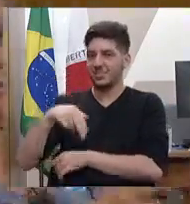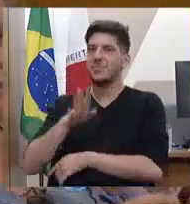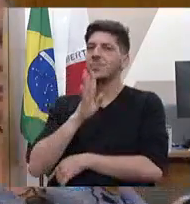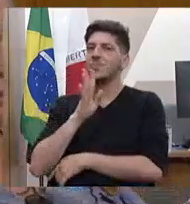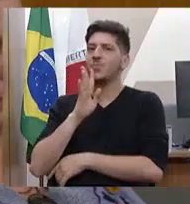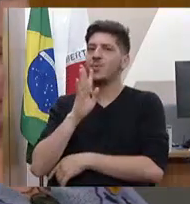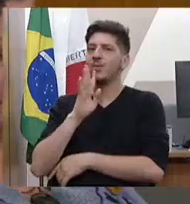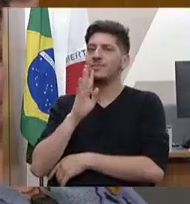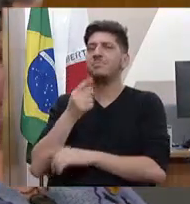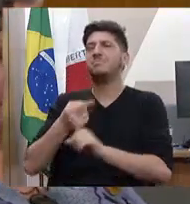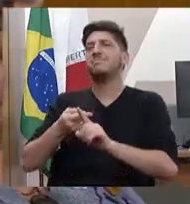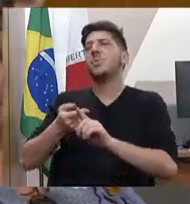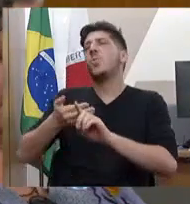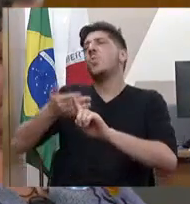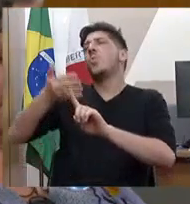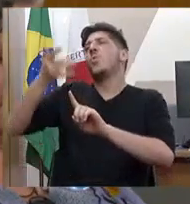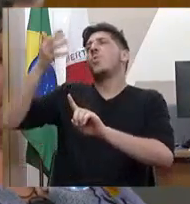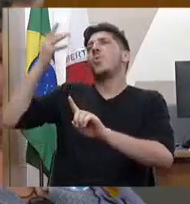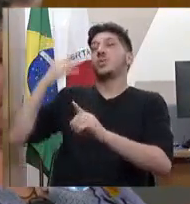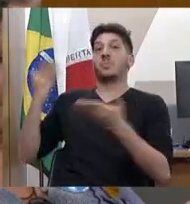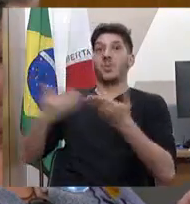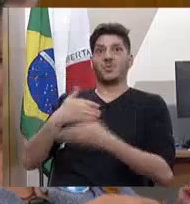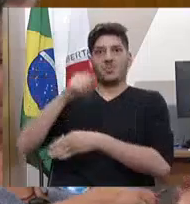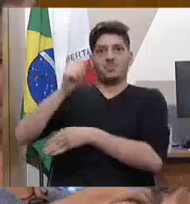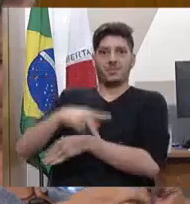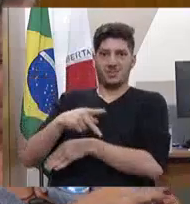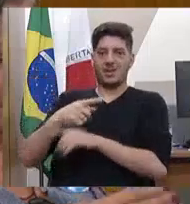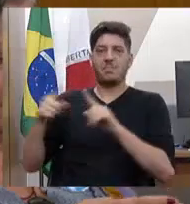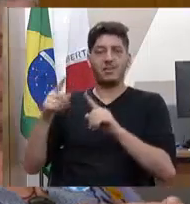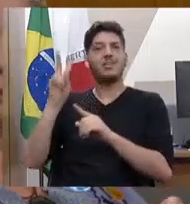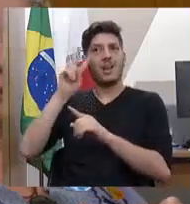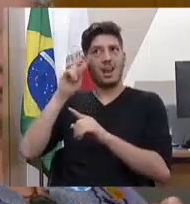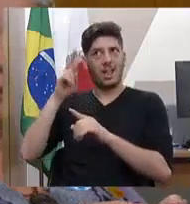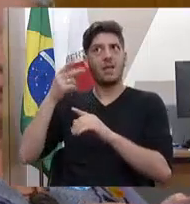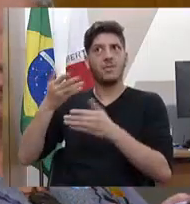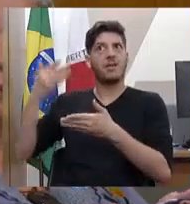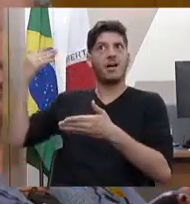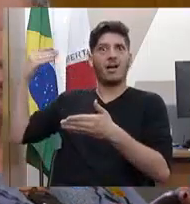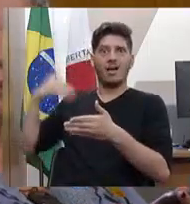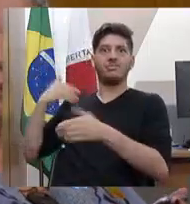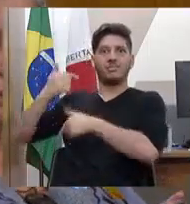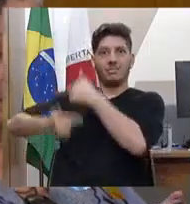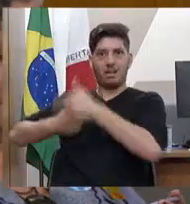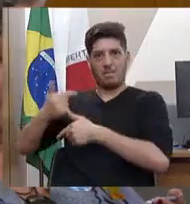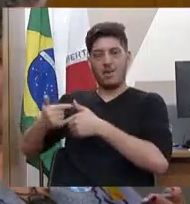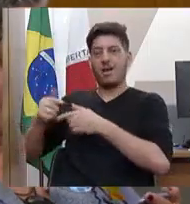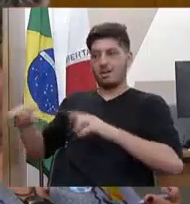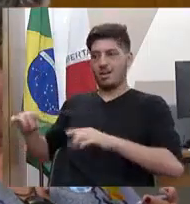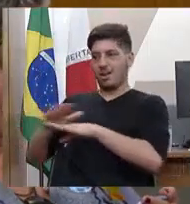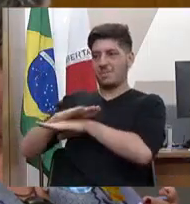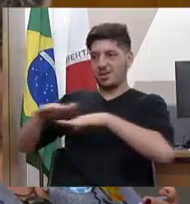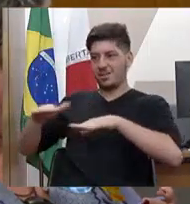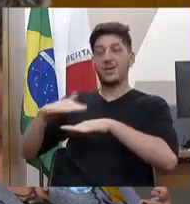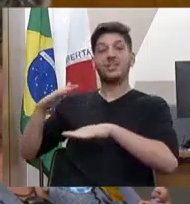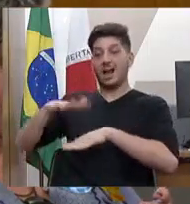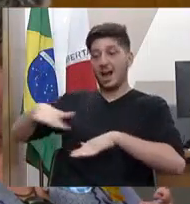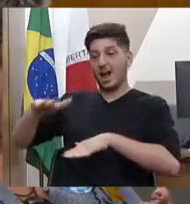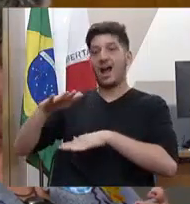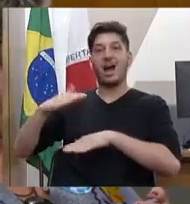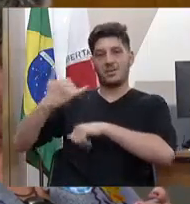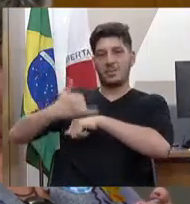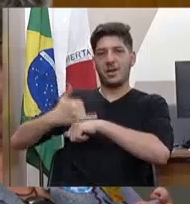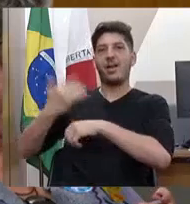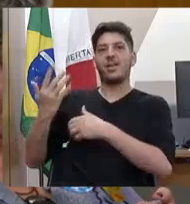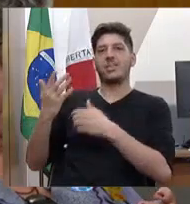né eu trabalhei hoje o aposentado mas terminei a minha vida laboral na categoria Metalúrgica mas iniciei